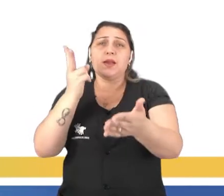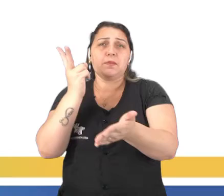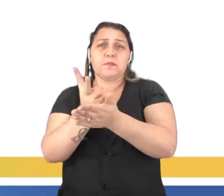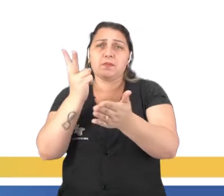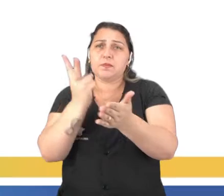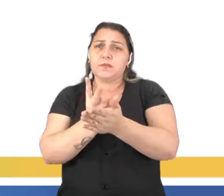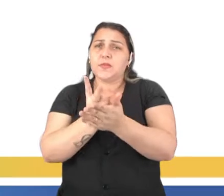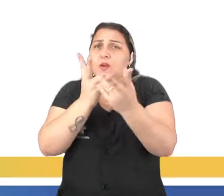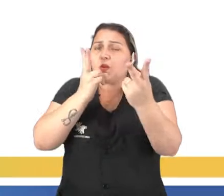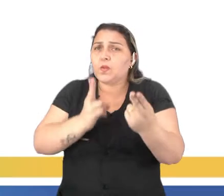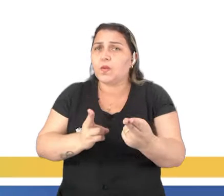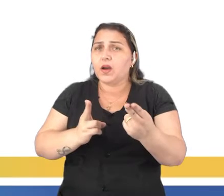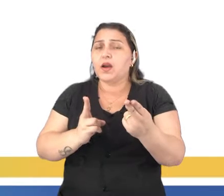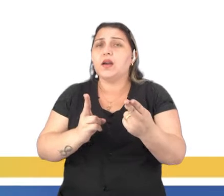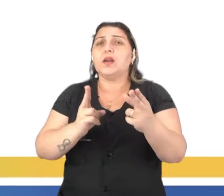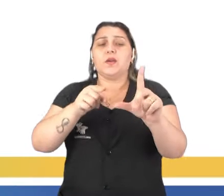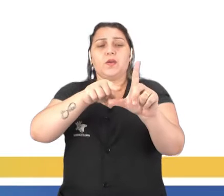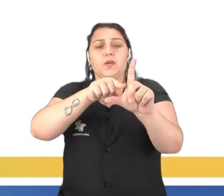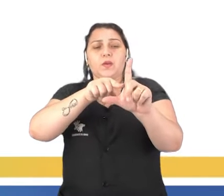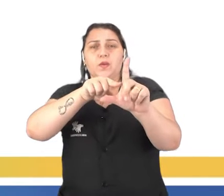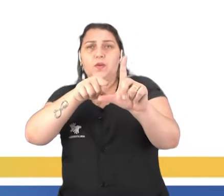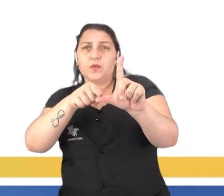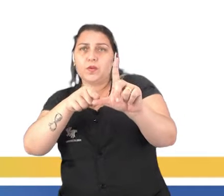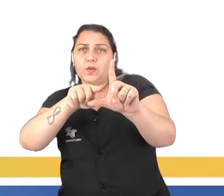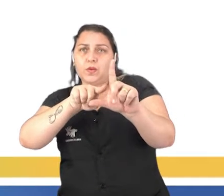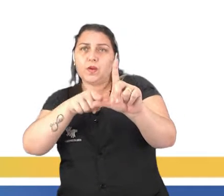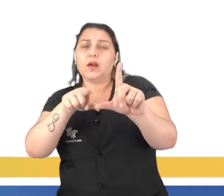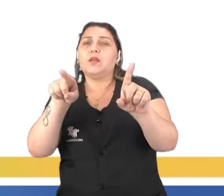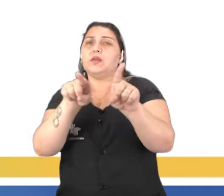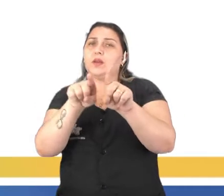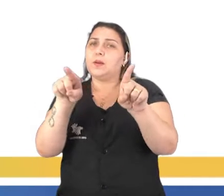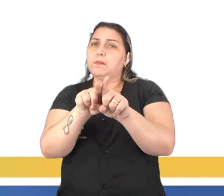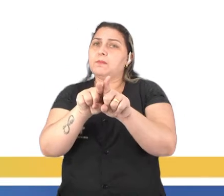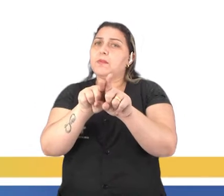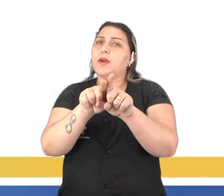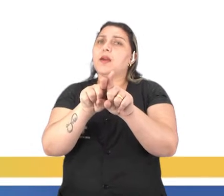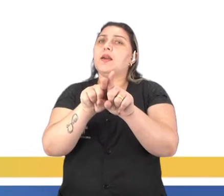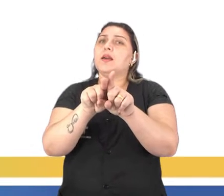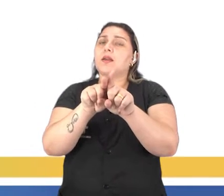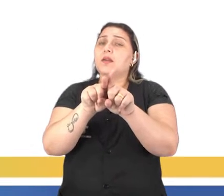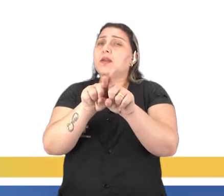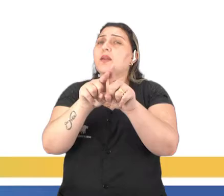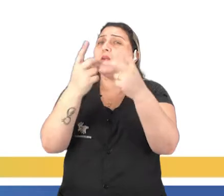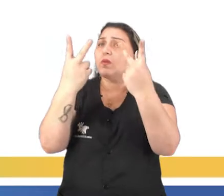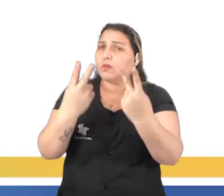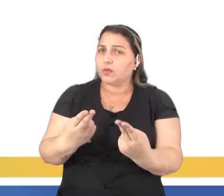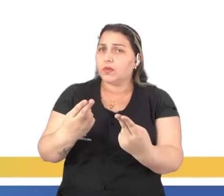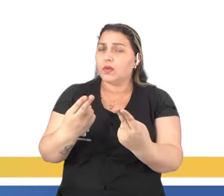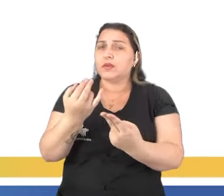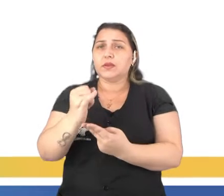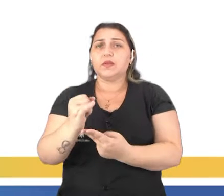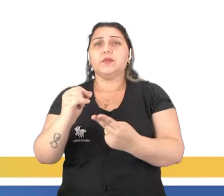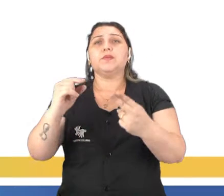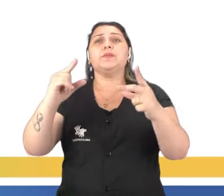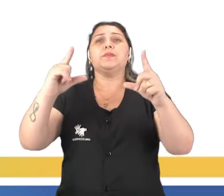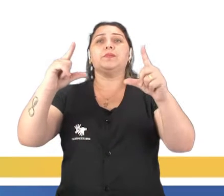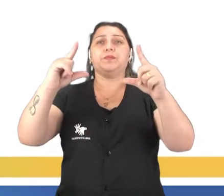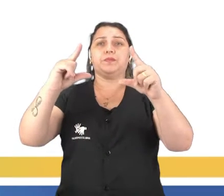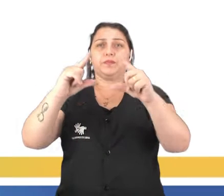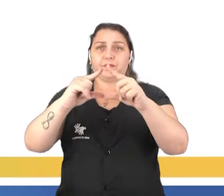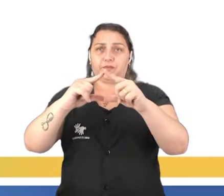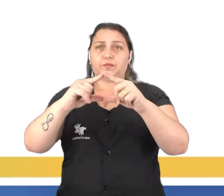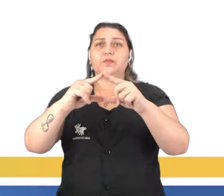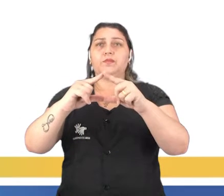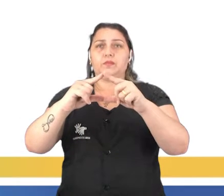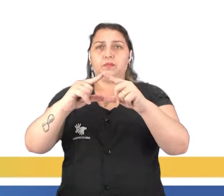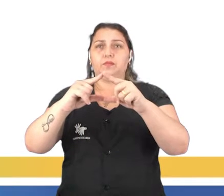todos os seus ângulos internos também devem possuir a mesma medida. Então, assim, por exemplo, se a gente fala de um triângulo equilátero, que ele é